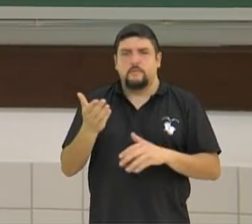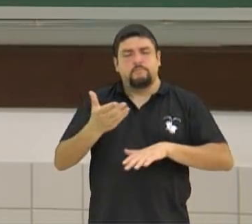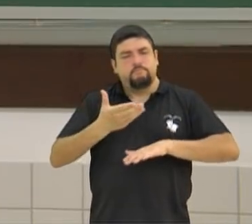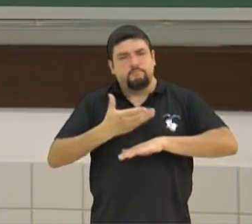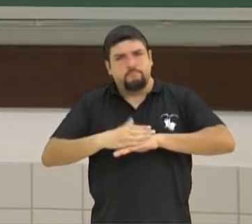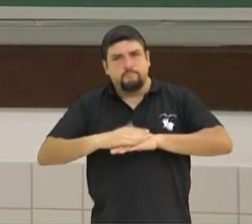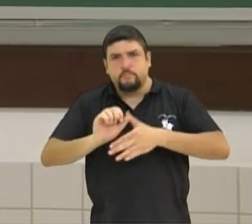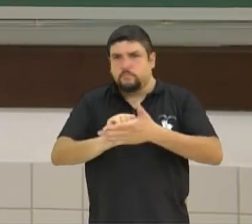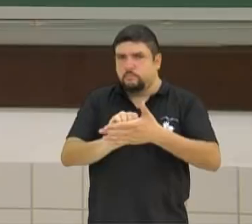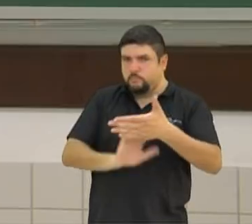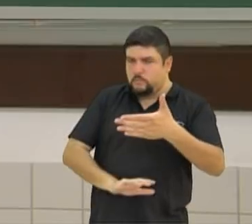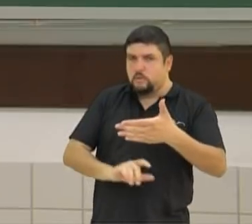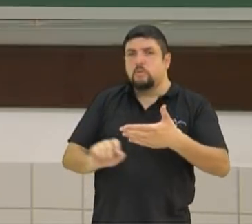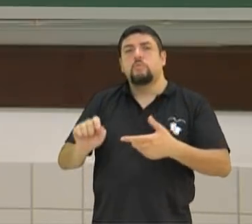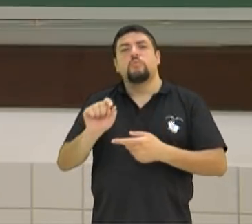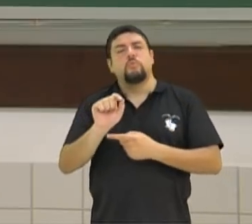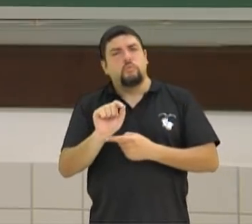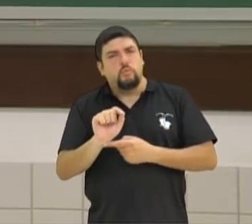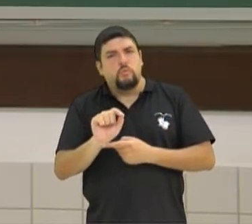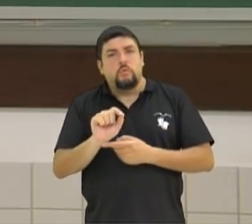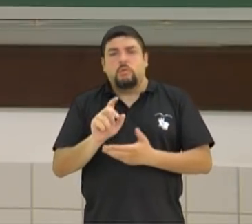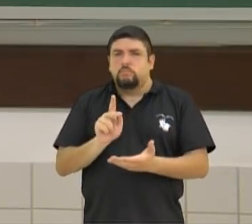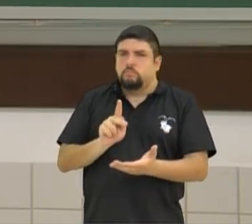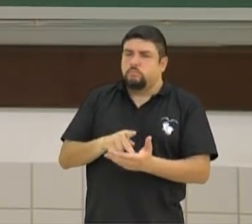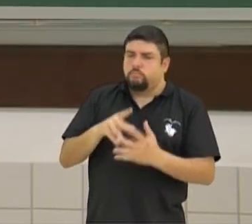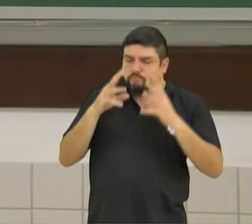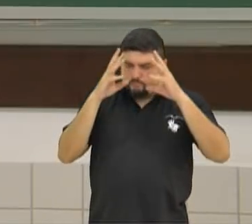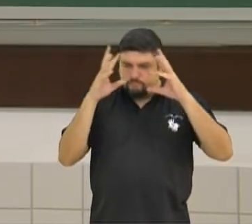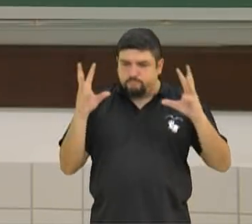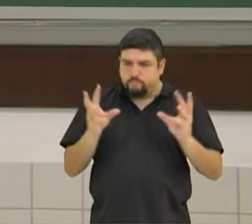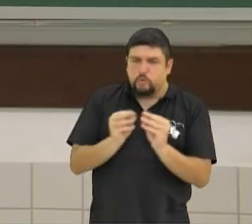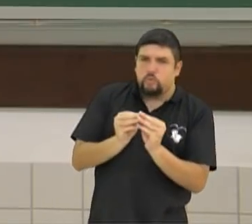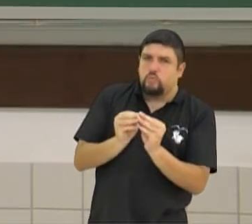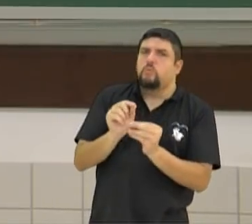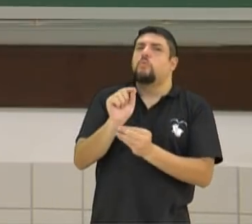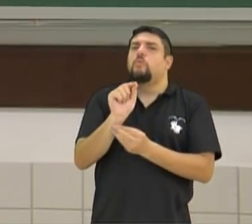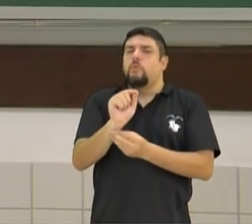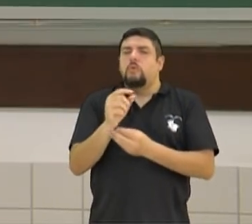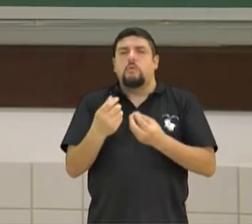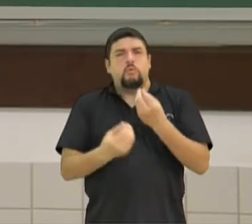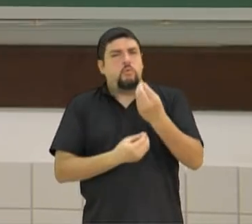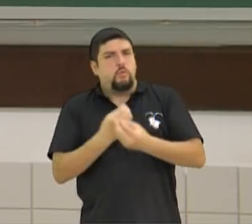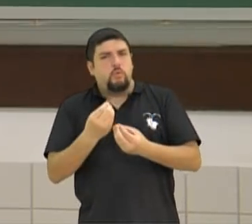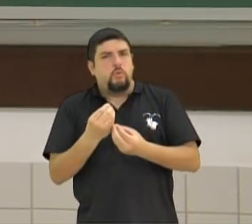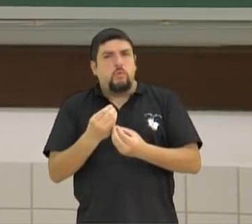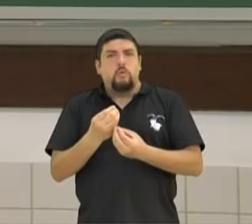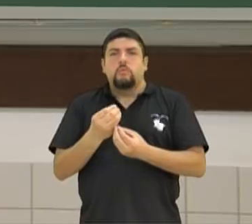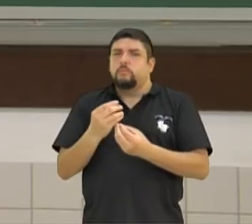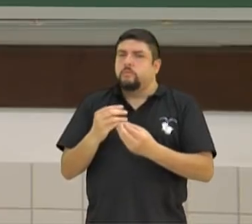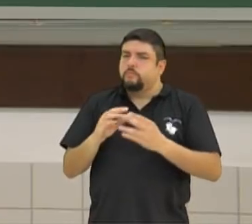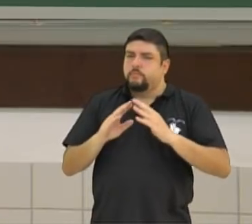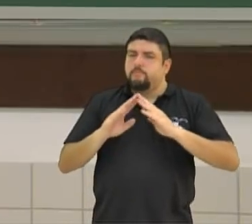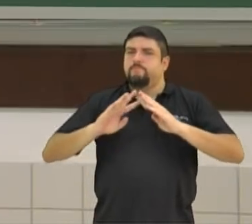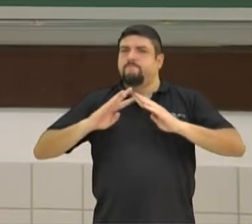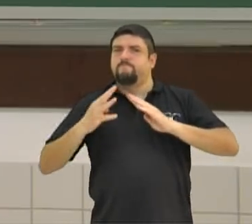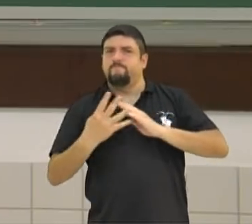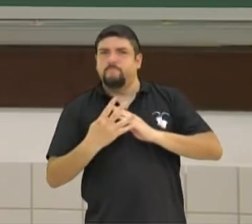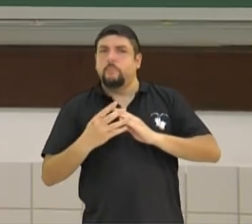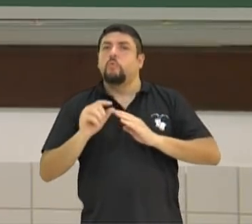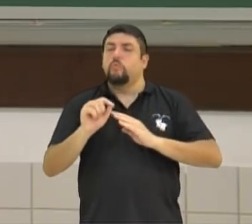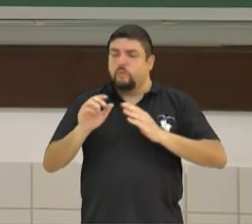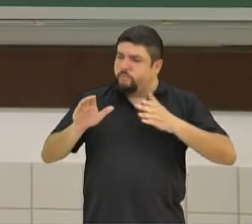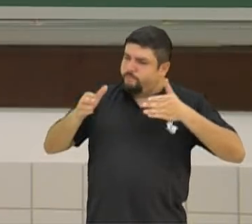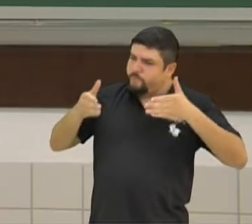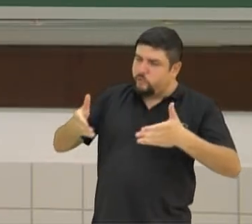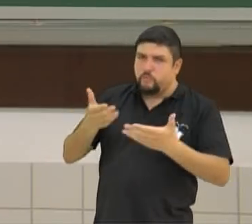né? Isso demonstra que vocês estão de fato compreendendo, né, qual é o papel de vocês dentro desse contexto de pandemia, né? Que é não perder o foco nos